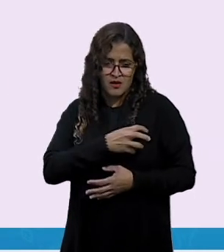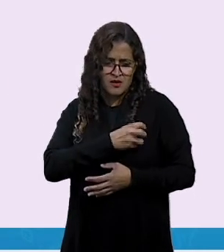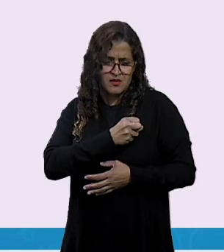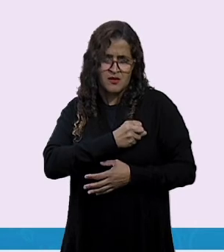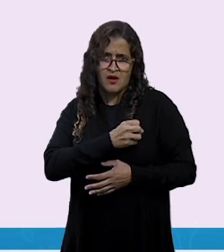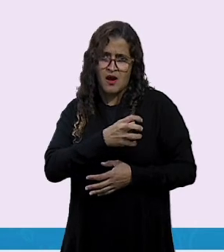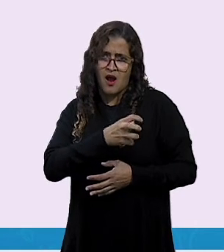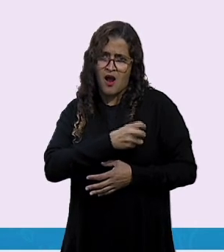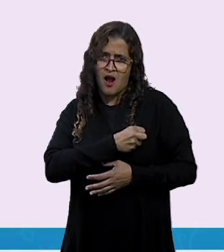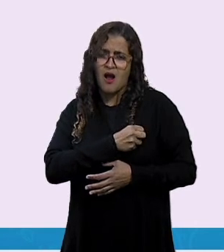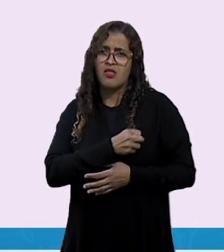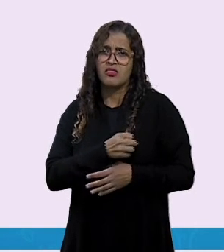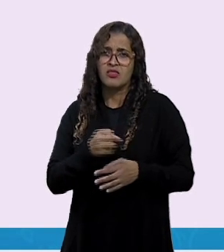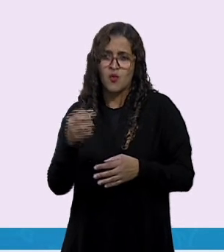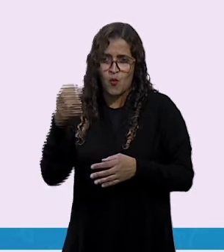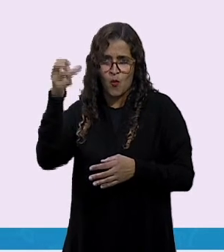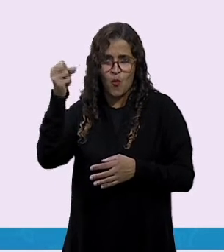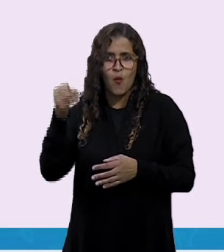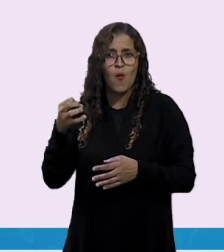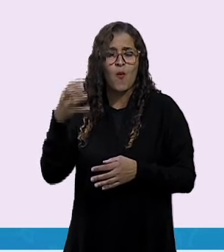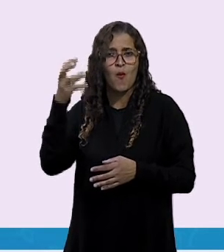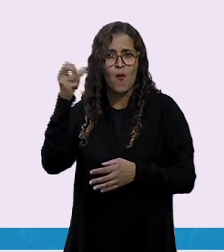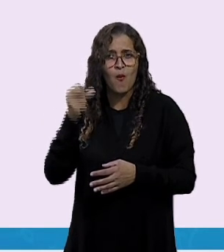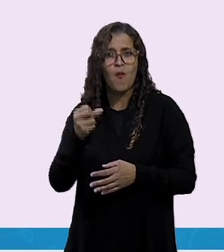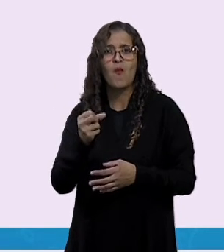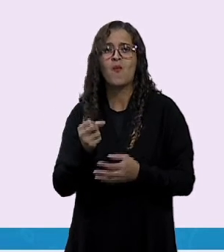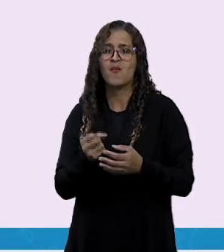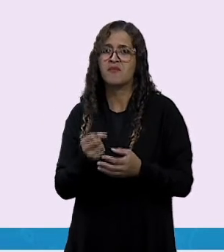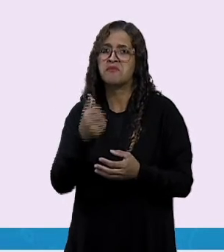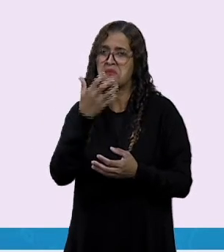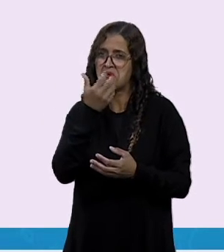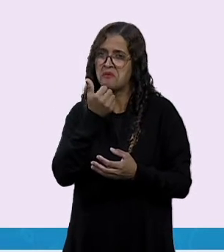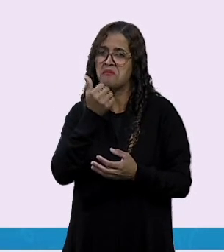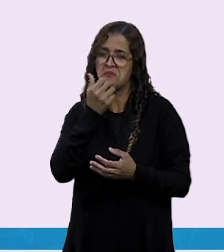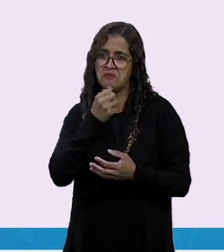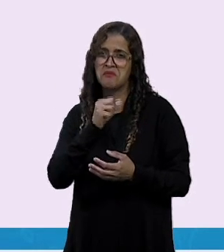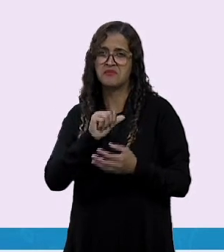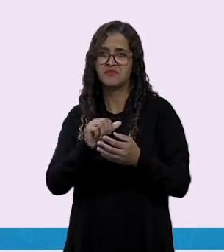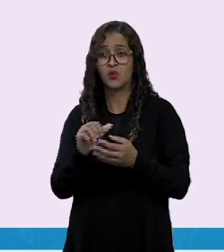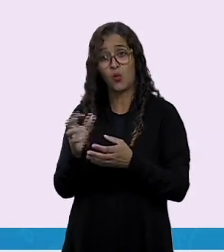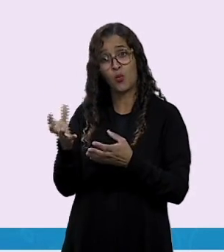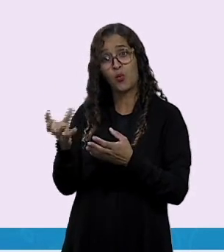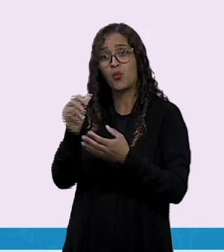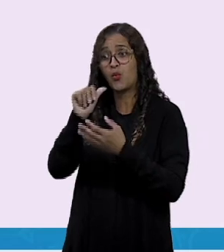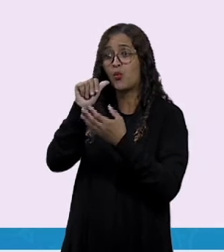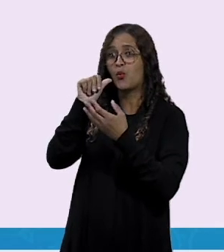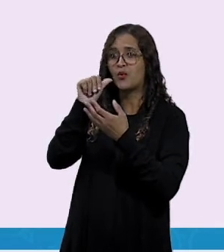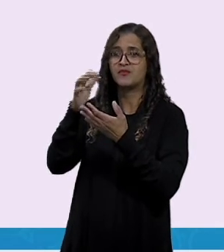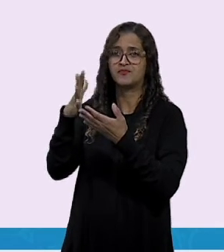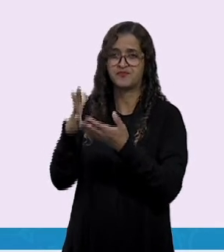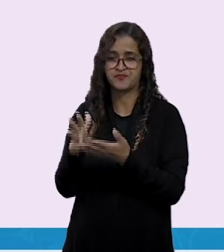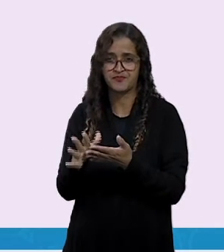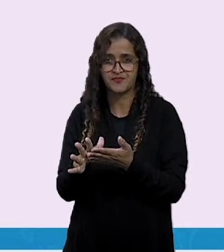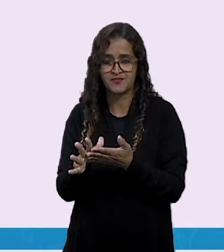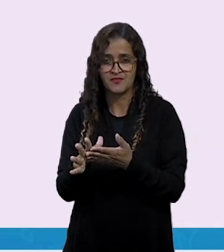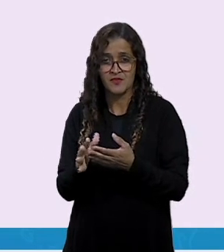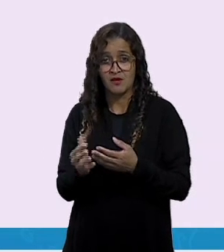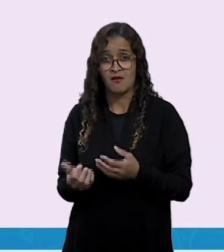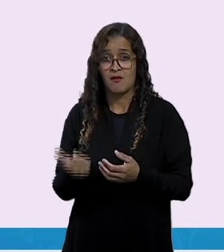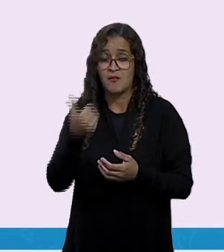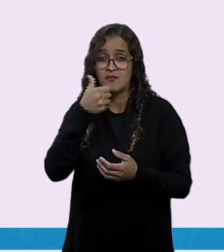assim como os mamíferos. Ou seja, esse animal, o ovo se desenvolve dentro dela, né, da